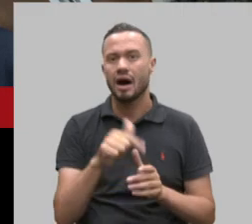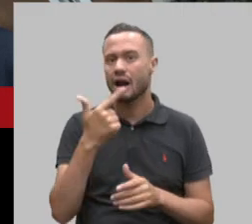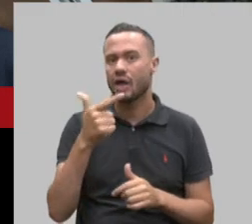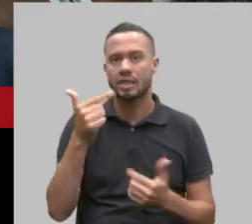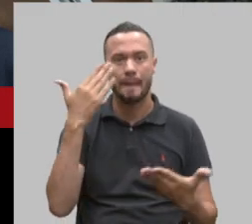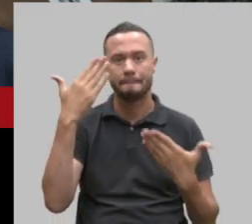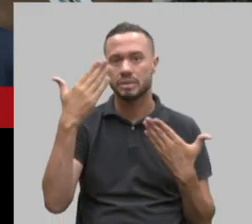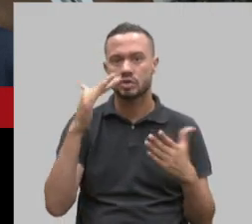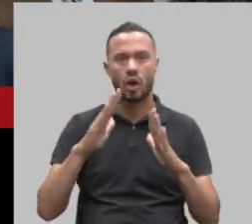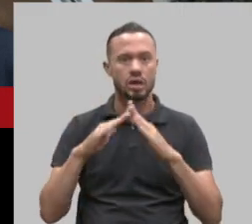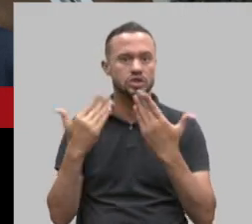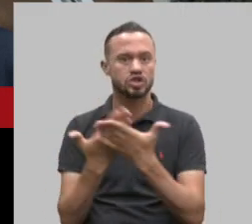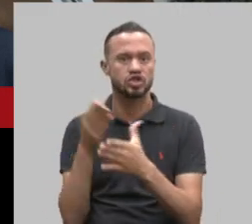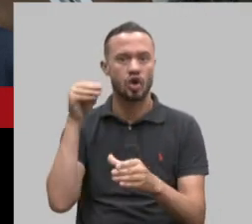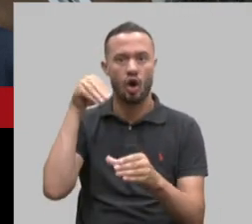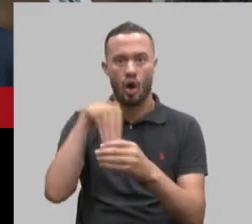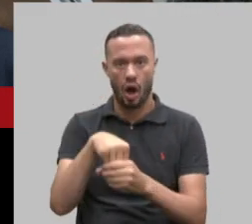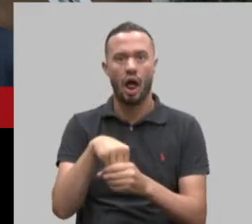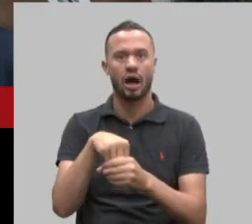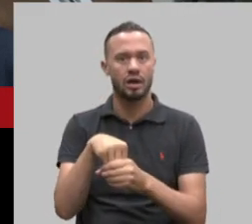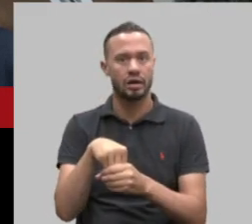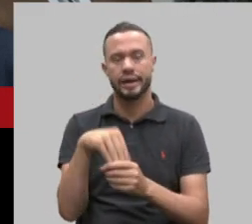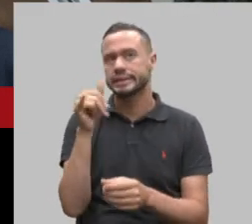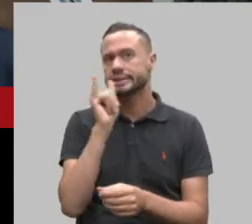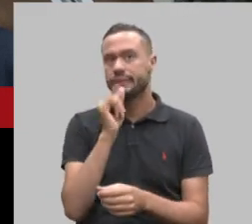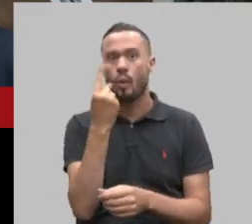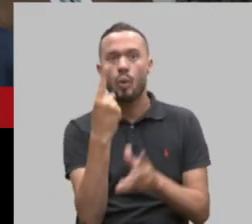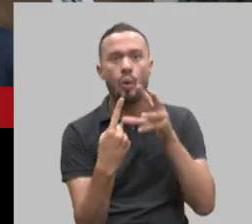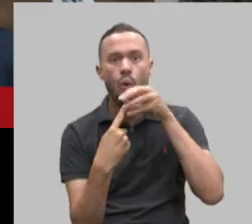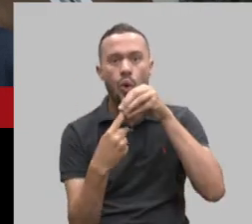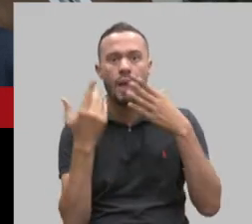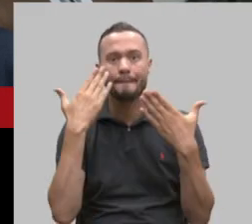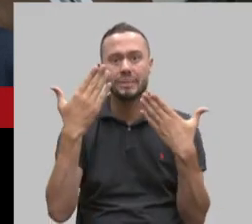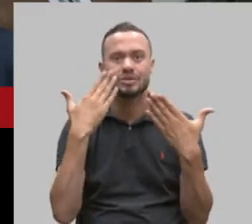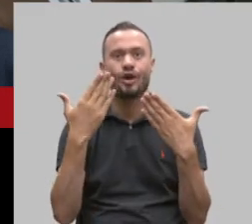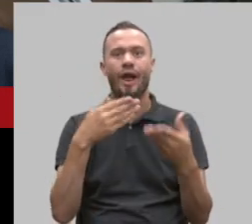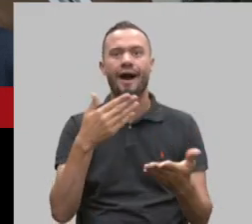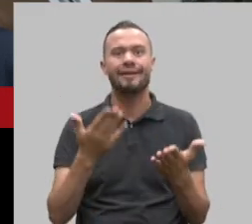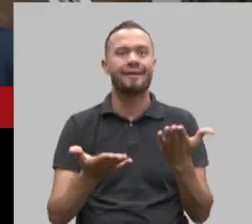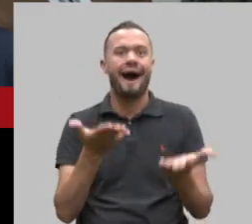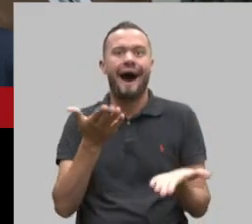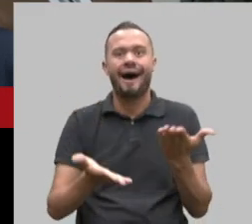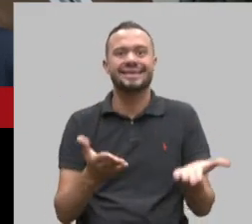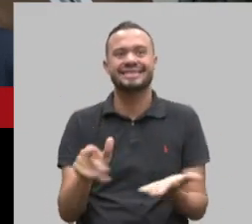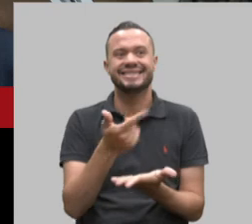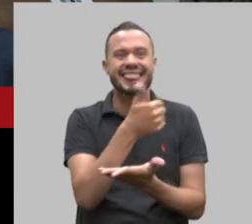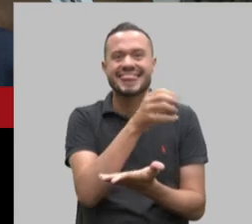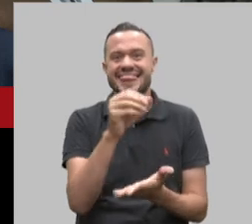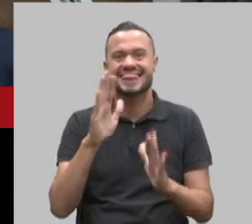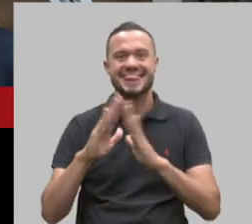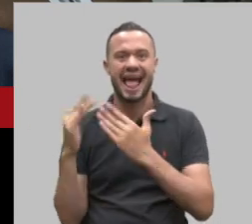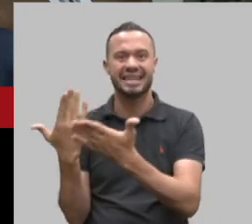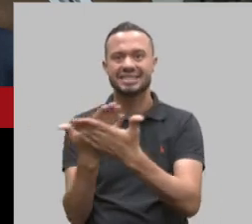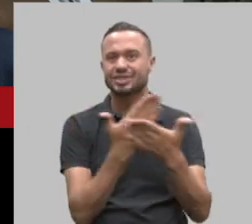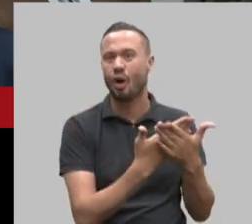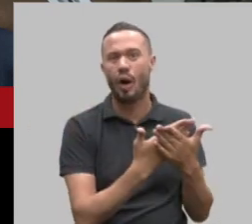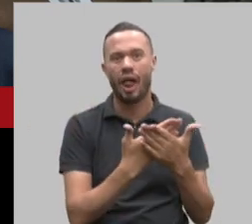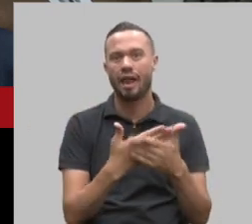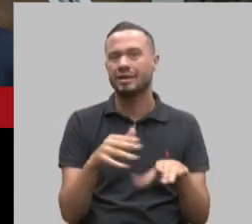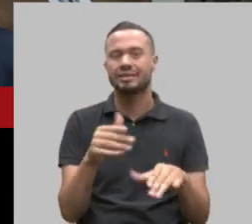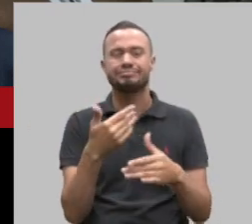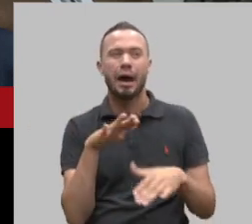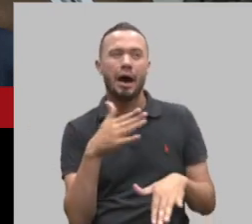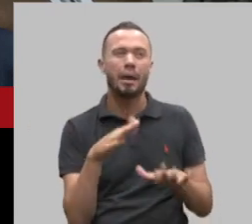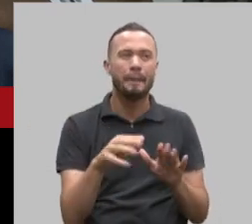há um psicólogo para umas 10 escolas e no máximo teria dois psicólogos em Tajubá Então eu